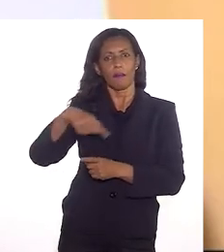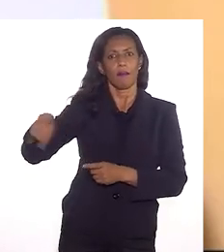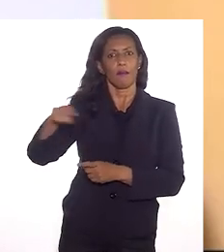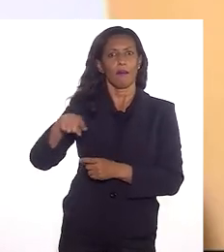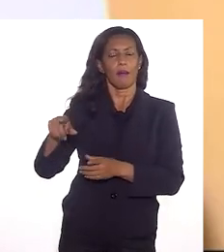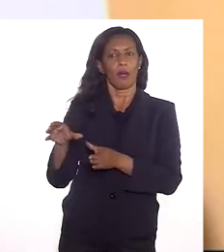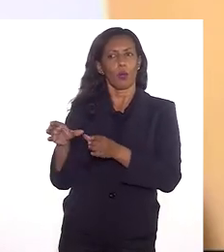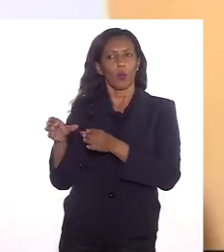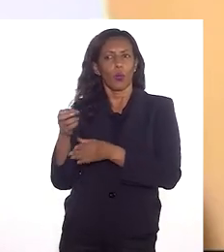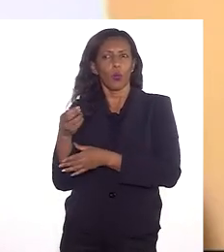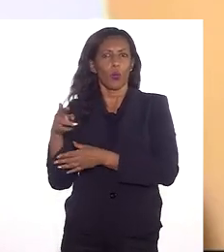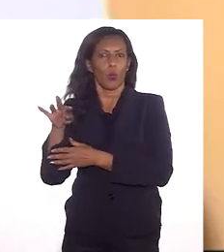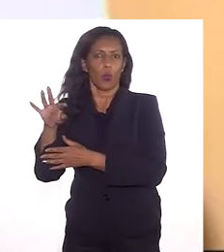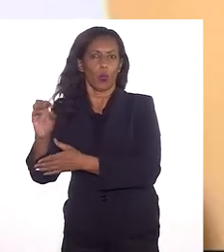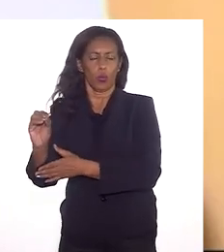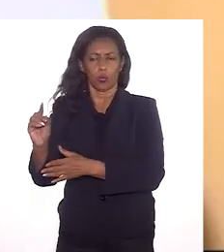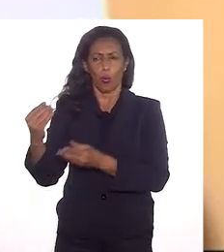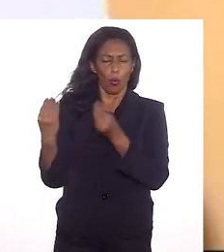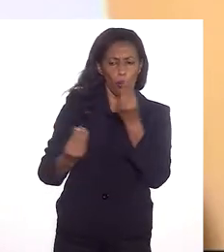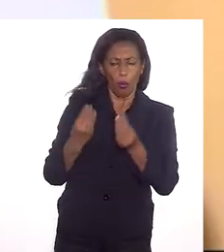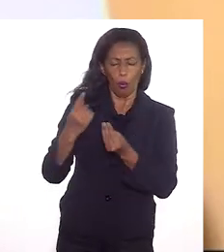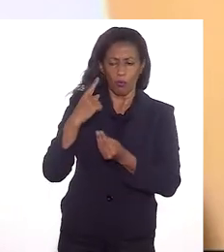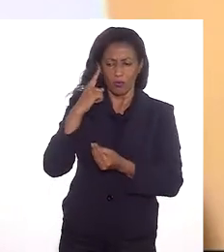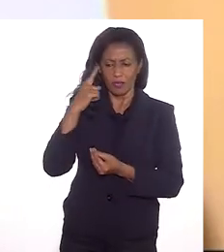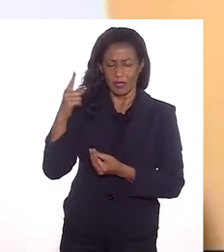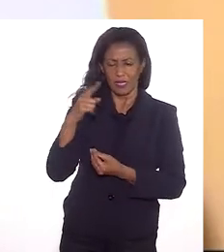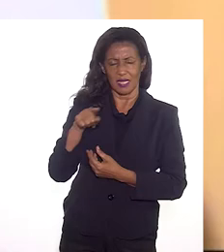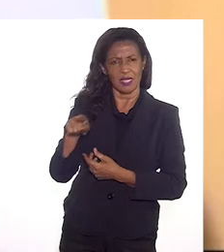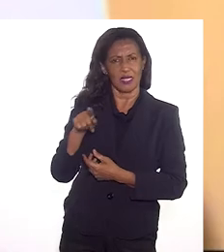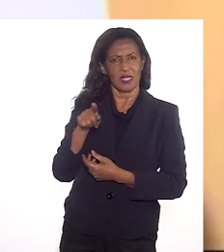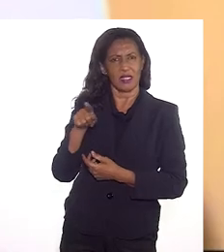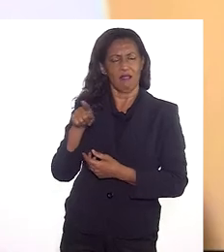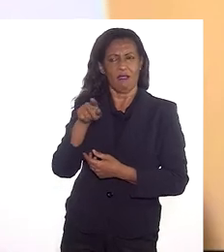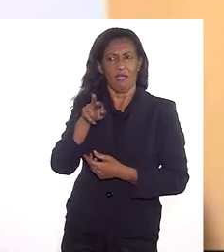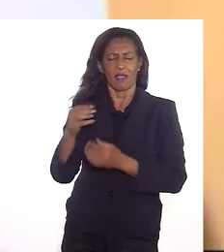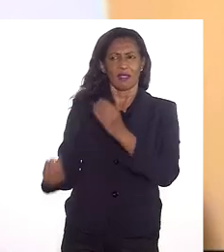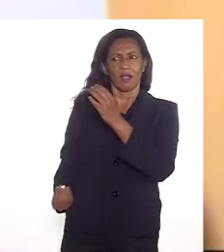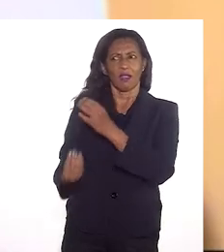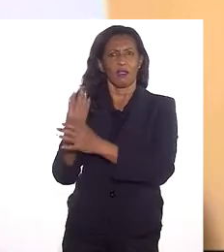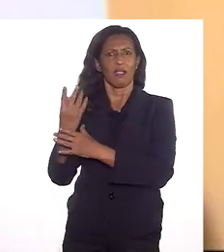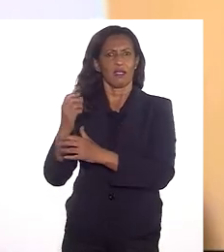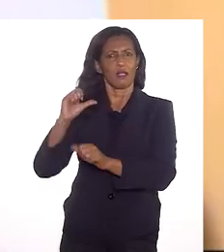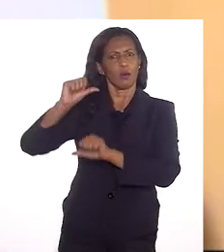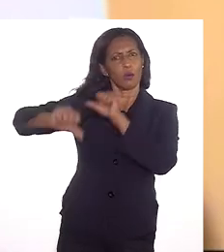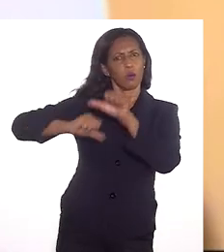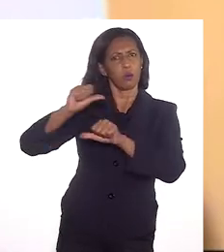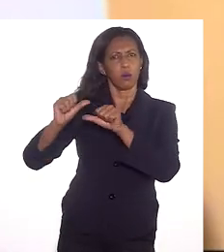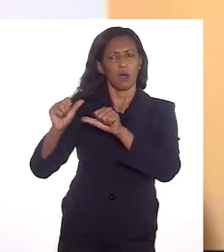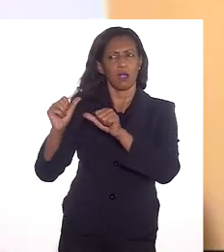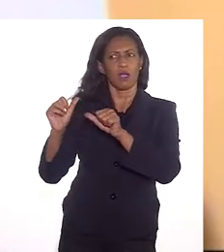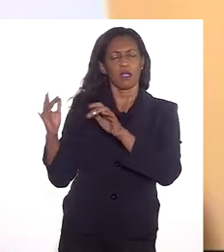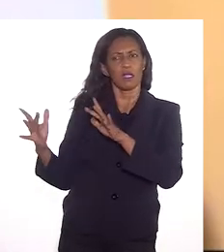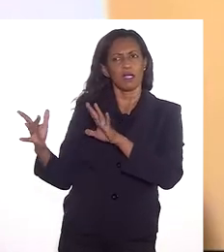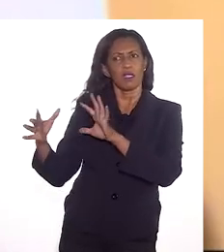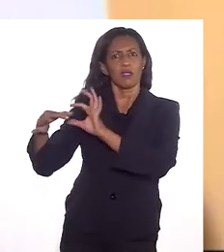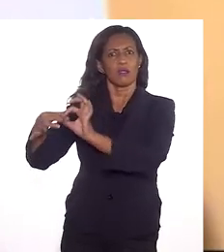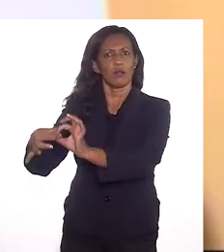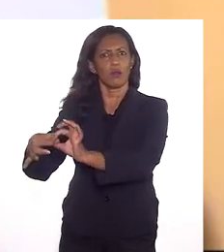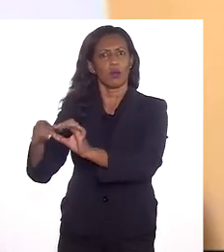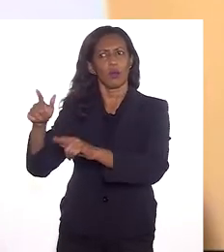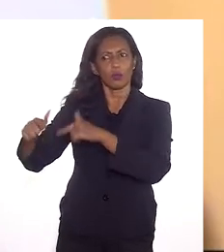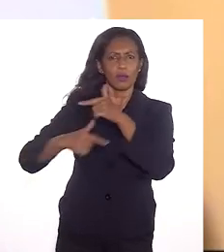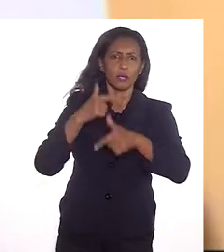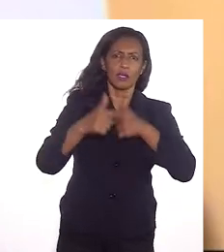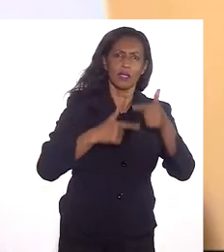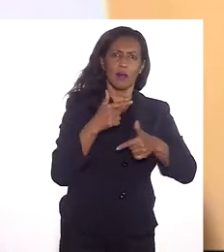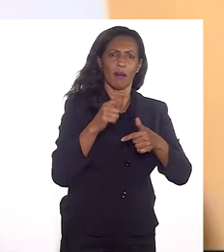Porto. Como é que essa temática, né, do Rio Metápolis, da criação de distritos de inovação se conecta com todo esse